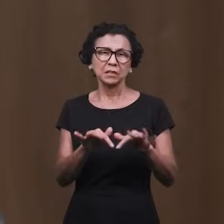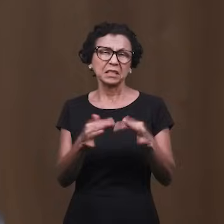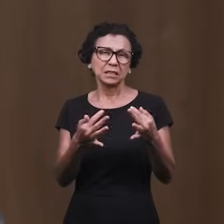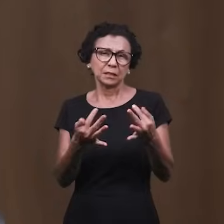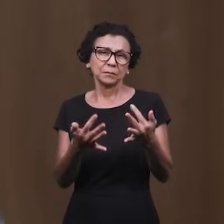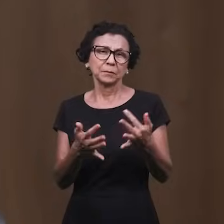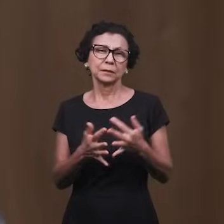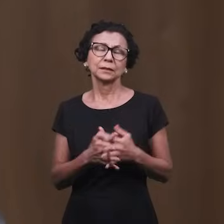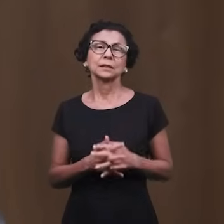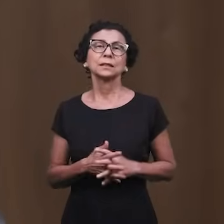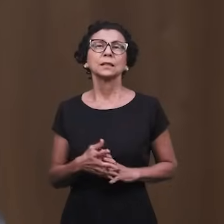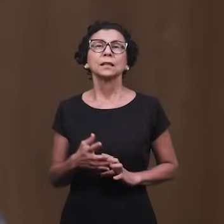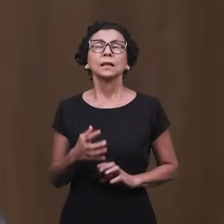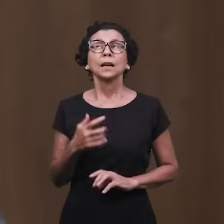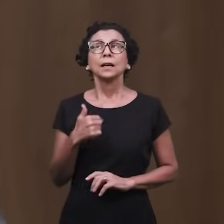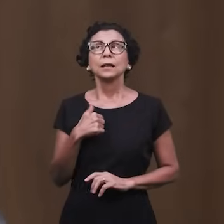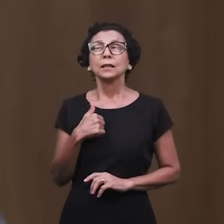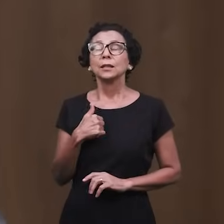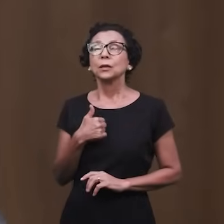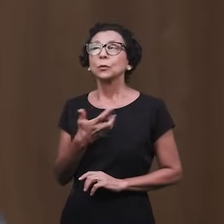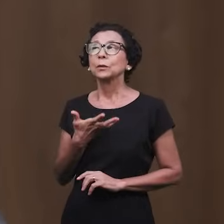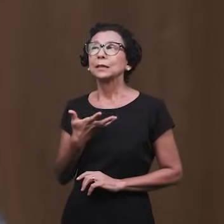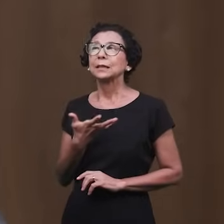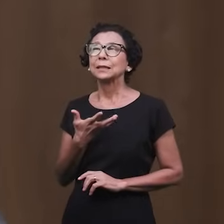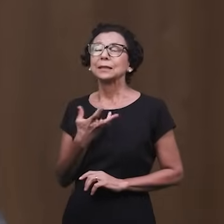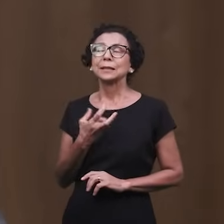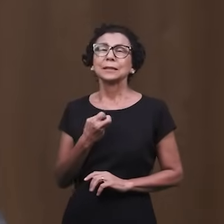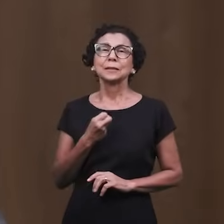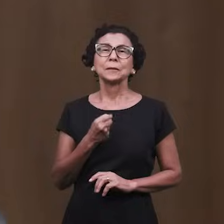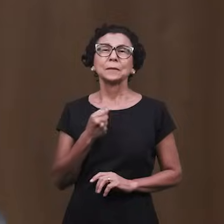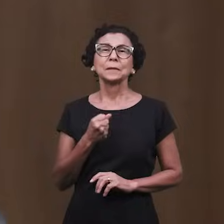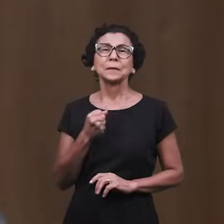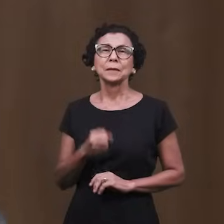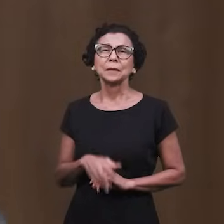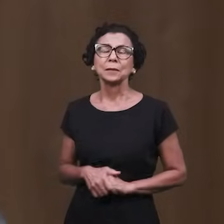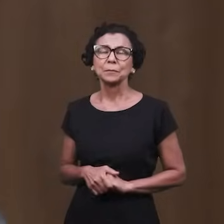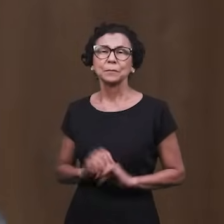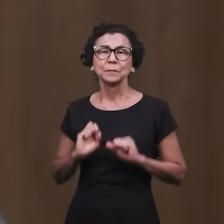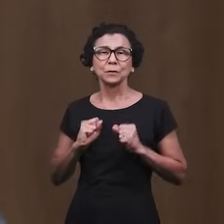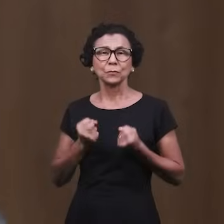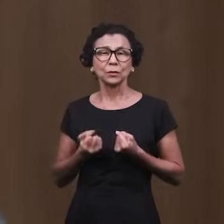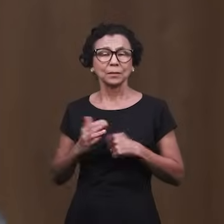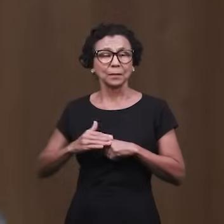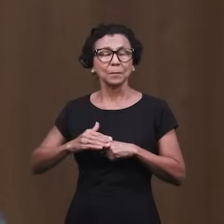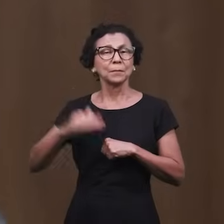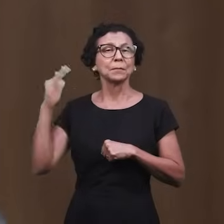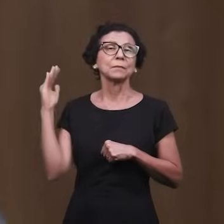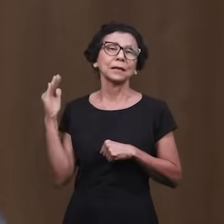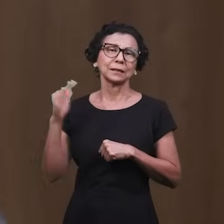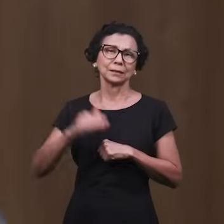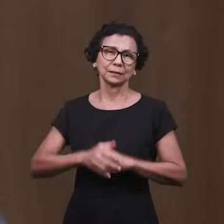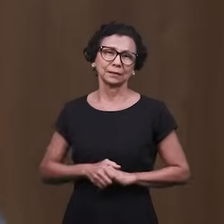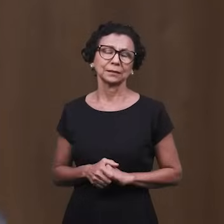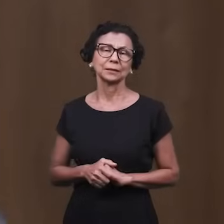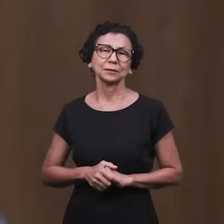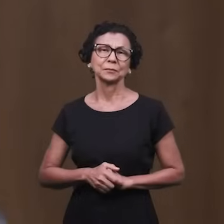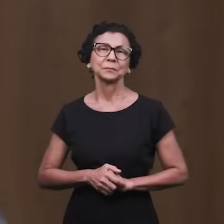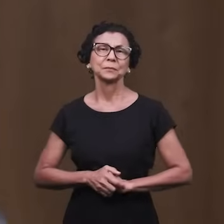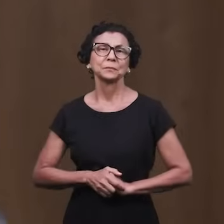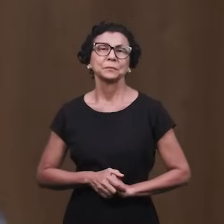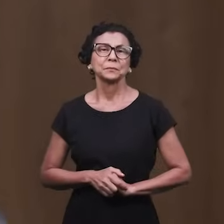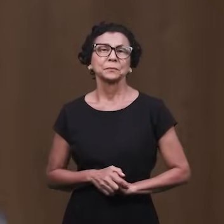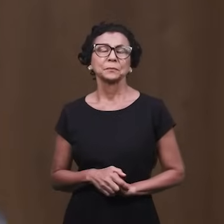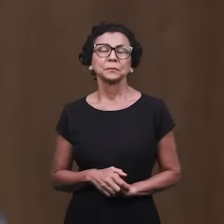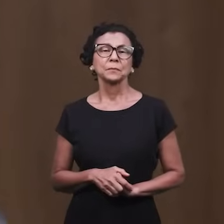E eu me lembro que eu queria ofertar mais ao Senhor. Eu queria me dedicar muito mais. Queria me aperfeiçoar no instrumento. E